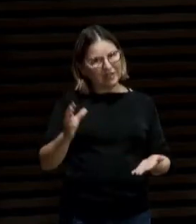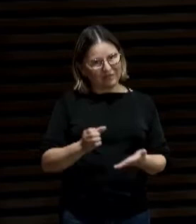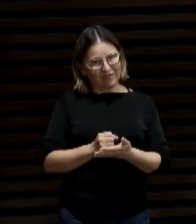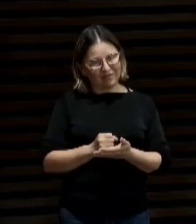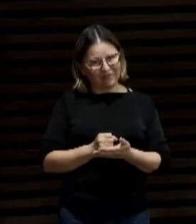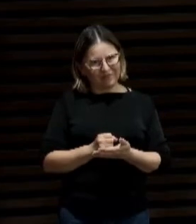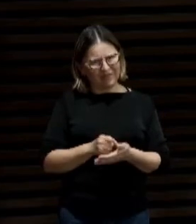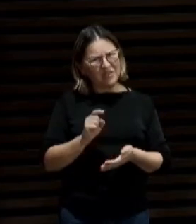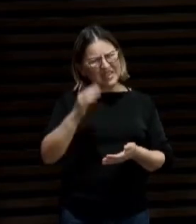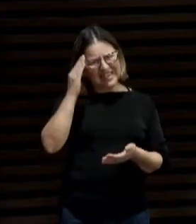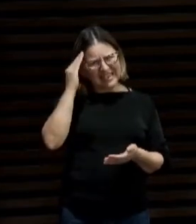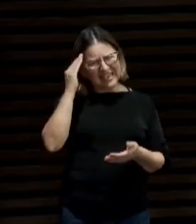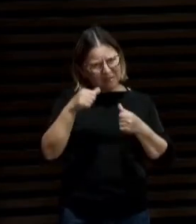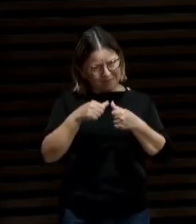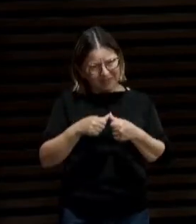Você sabe isso aqui?